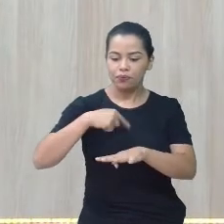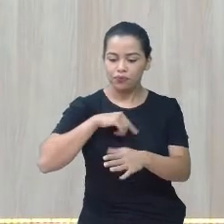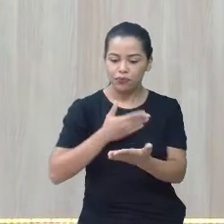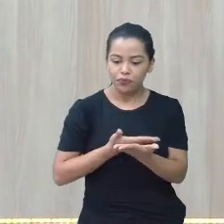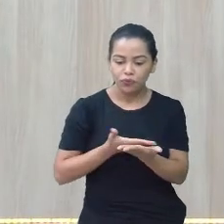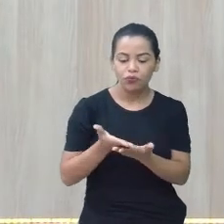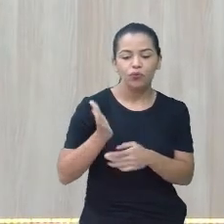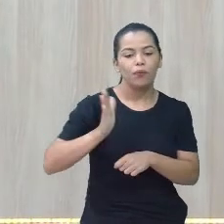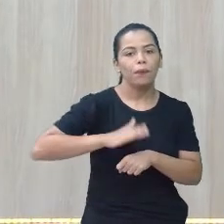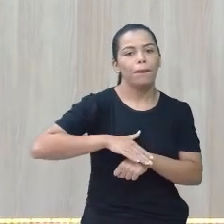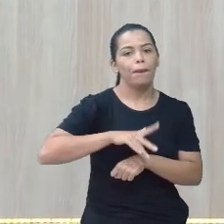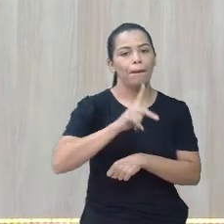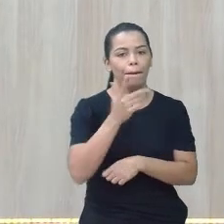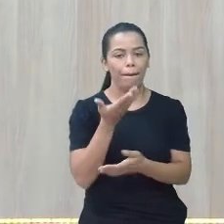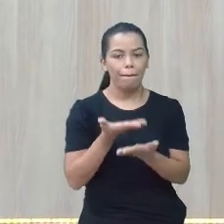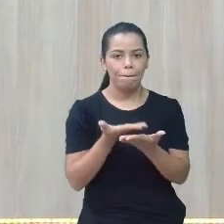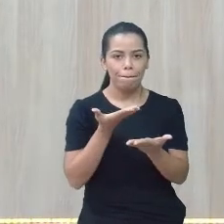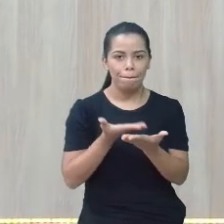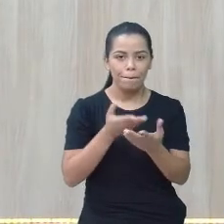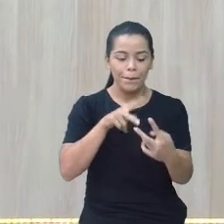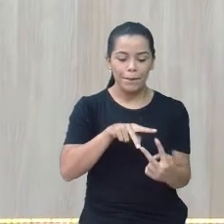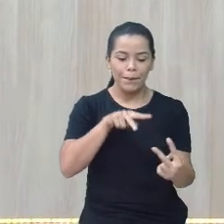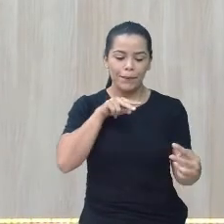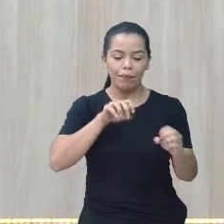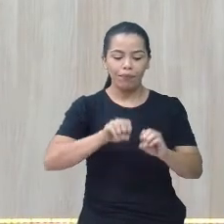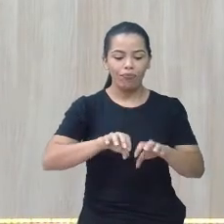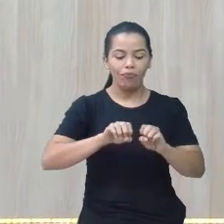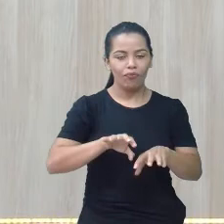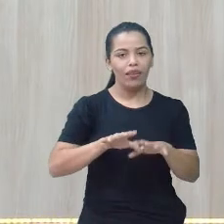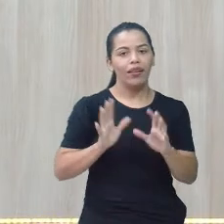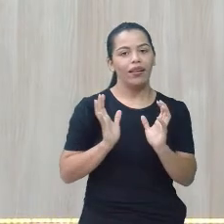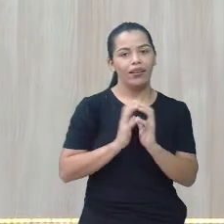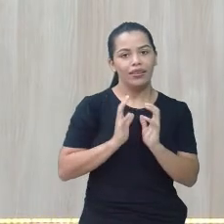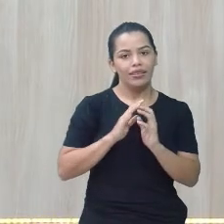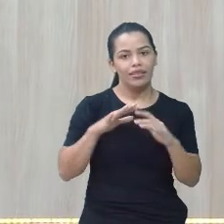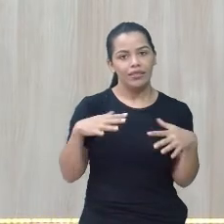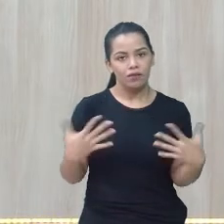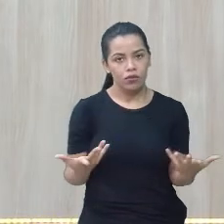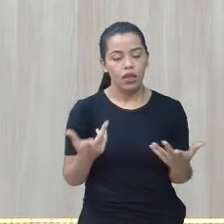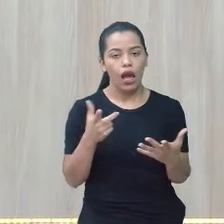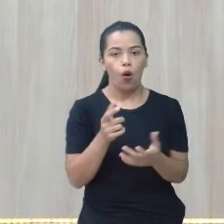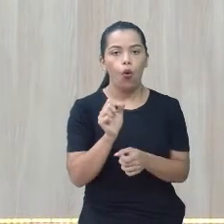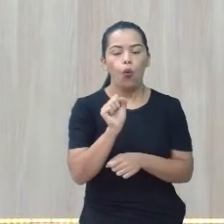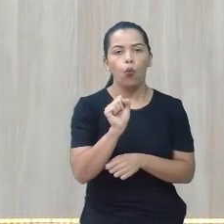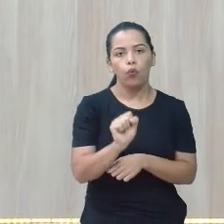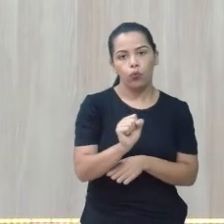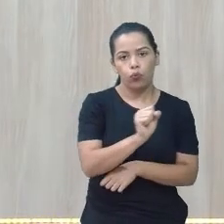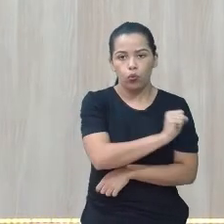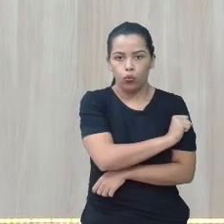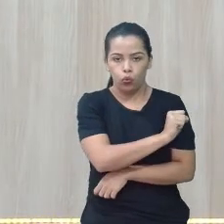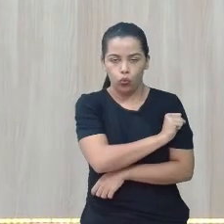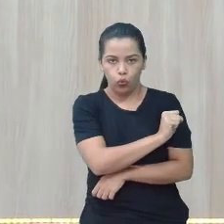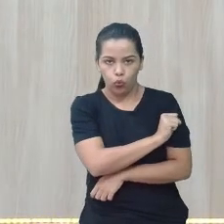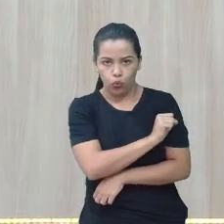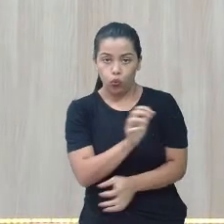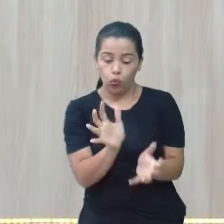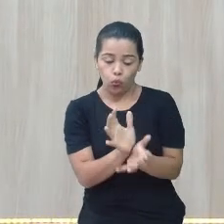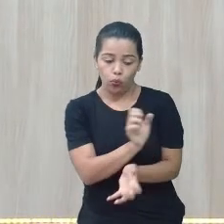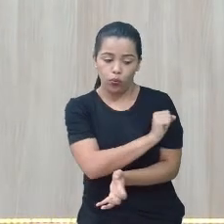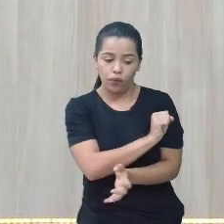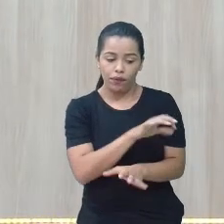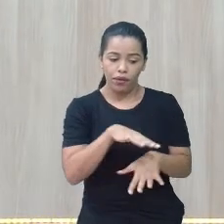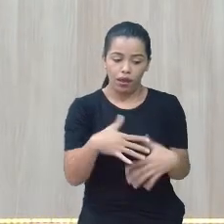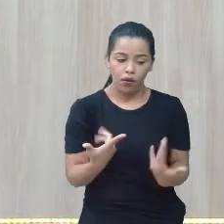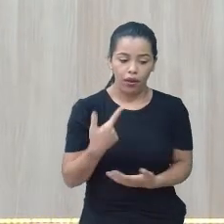Aulas Digitais do Recife. Essa é a primeira de um bloco de 3 aulas para o 8º ano desta semana, onde a gente vai explorar a ideia